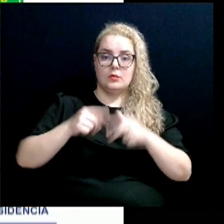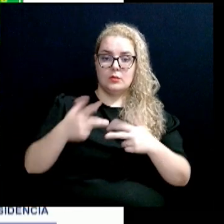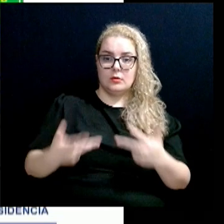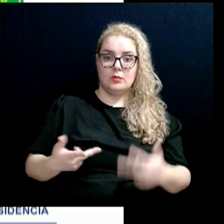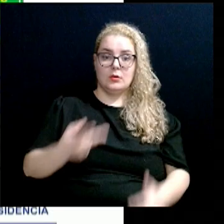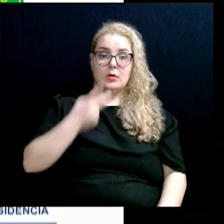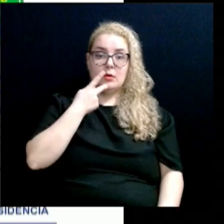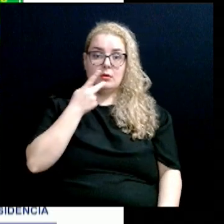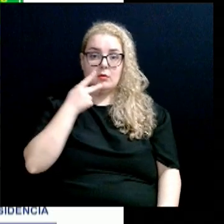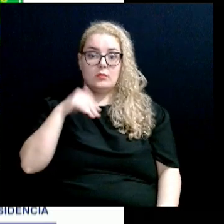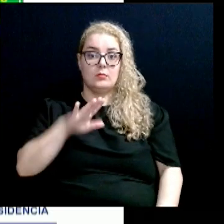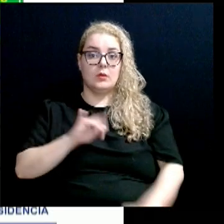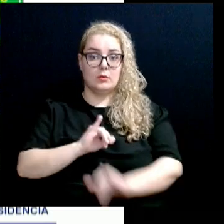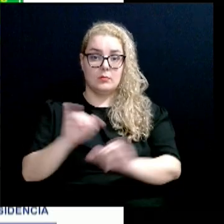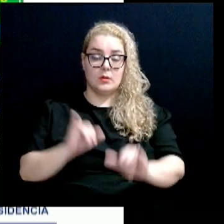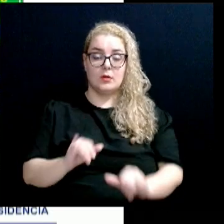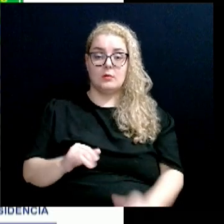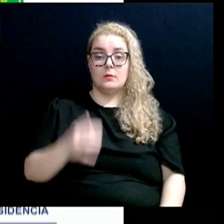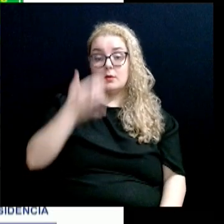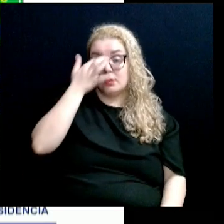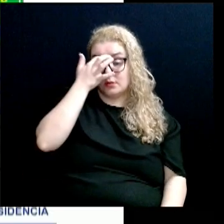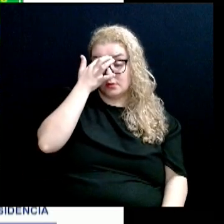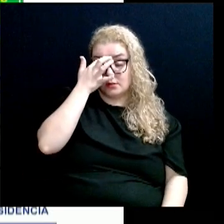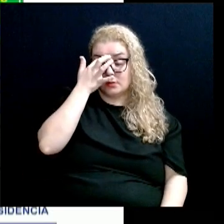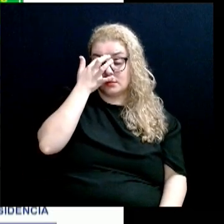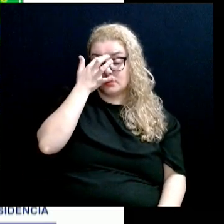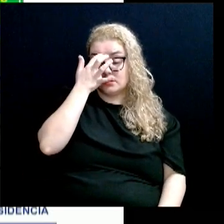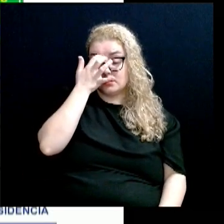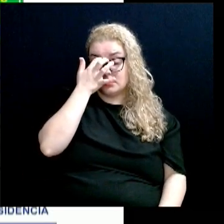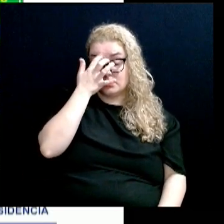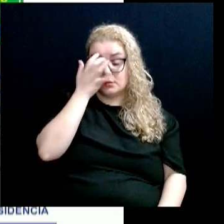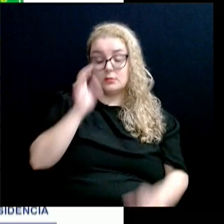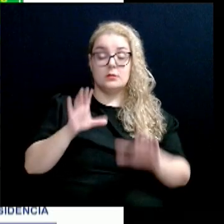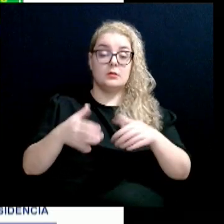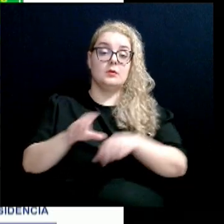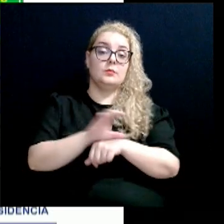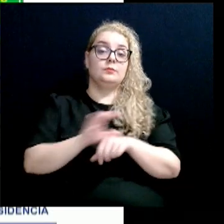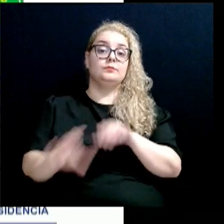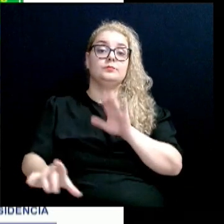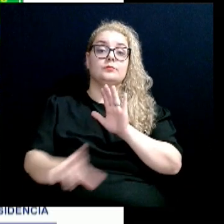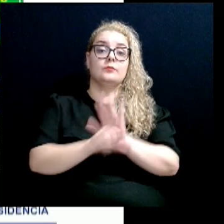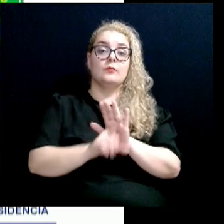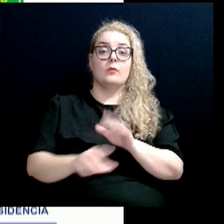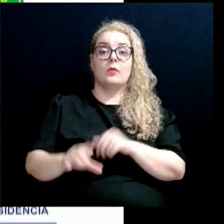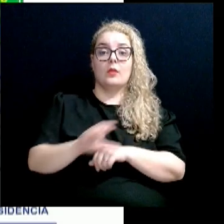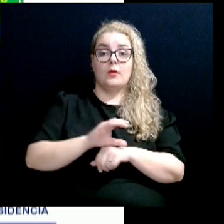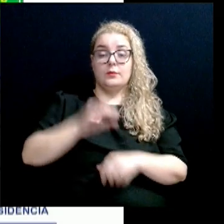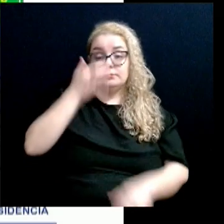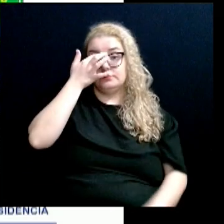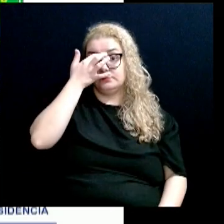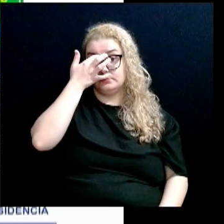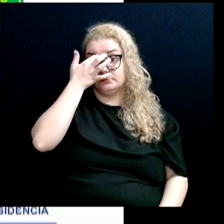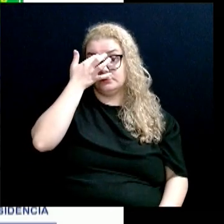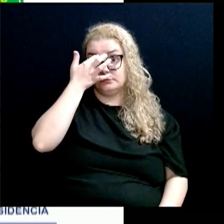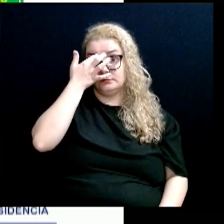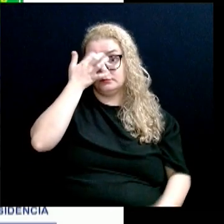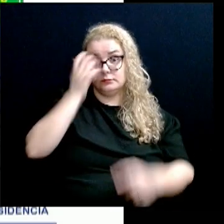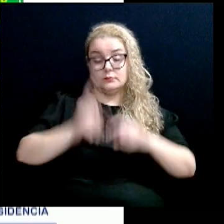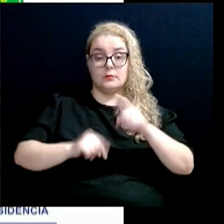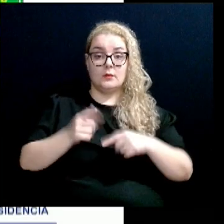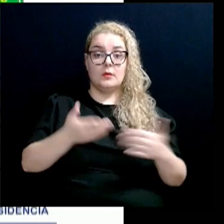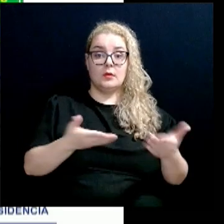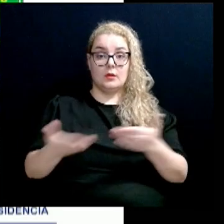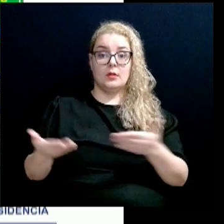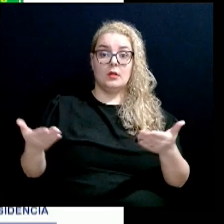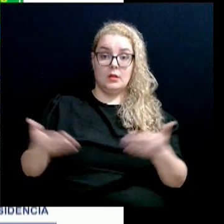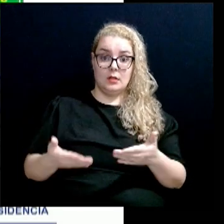porque eu acabei de falar do projeto da Comissão de Constituição e Legalidade. Olha, esse foi a matéria que nós apresentamos agora há pouco,